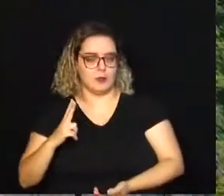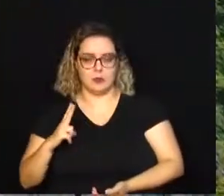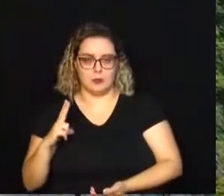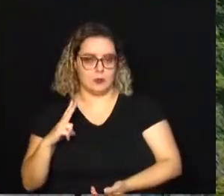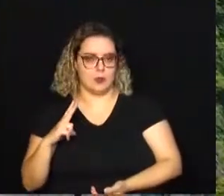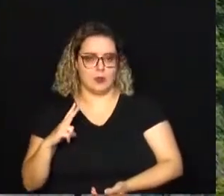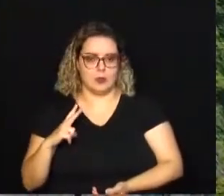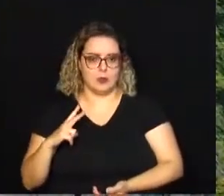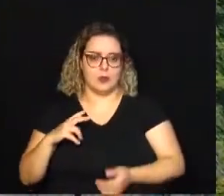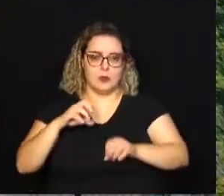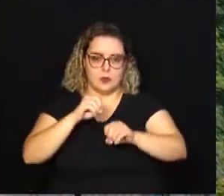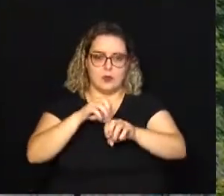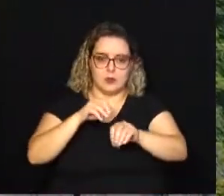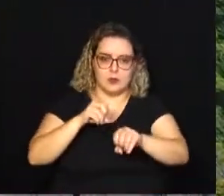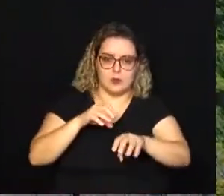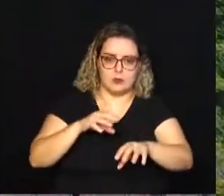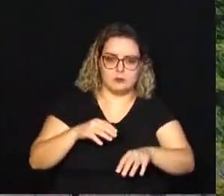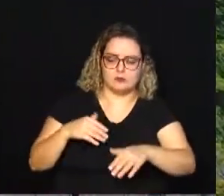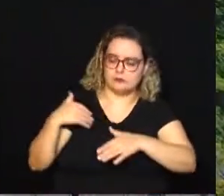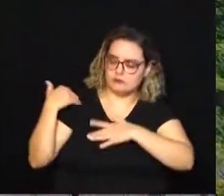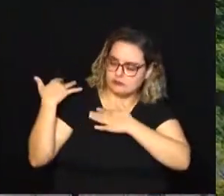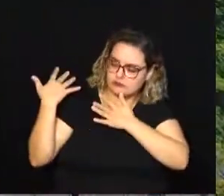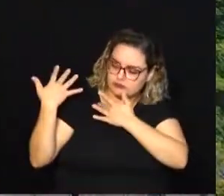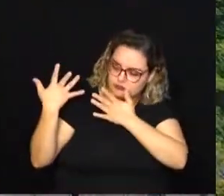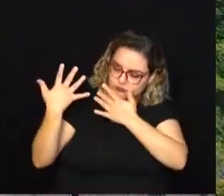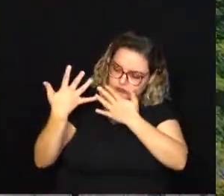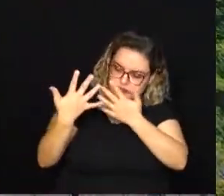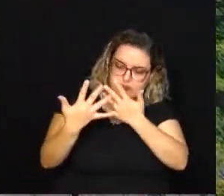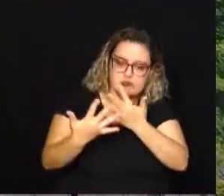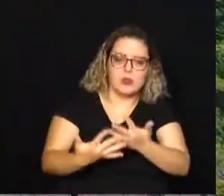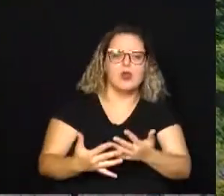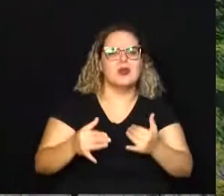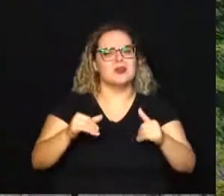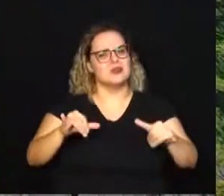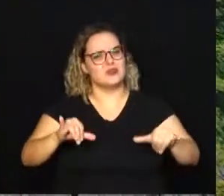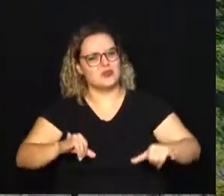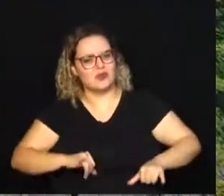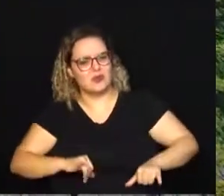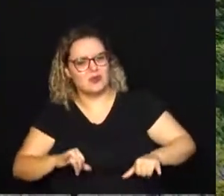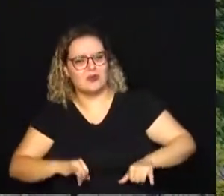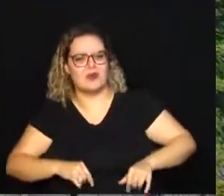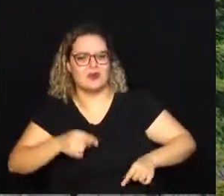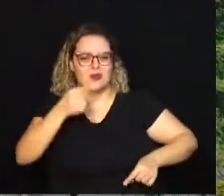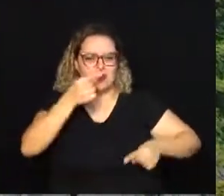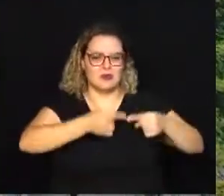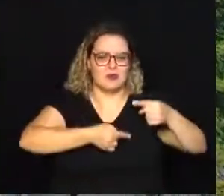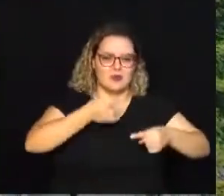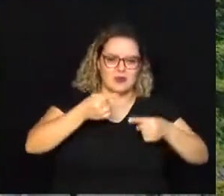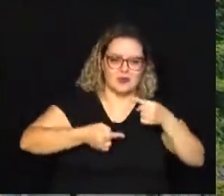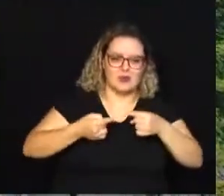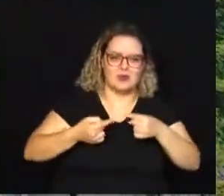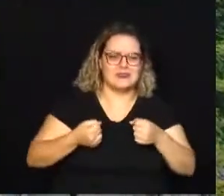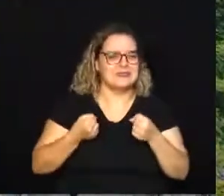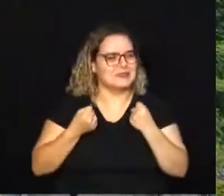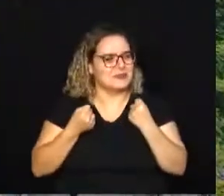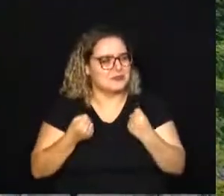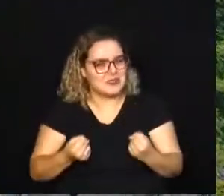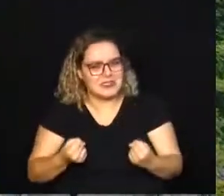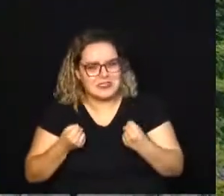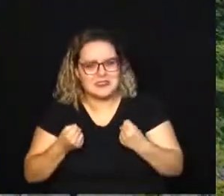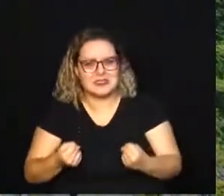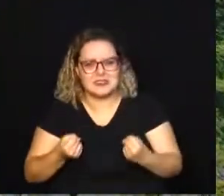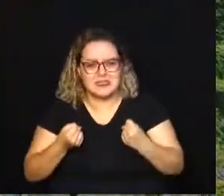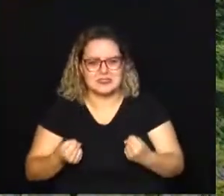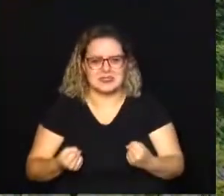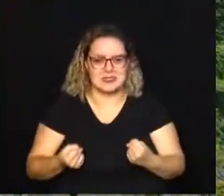educação ao longo desses anos, acho que foi uma das áreas que mais sofreu, né, assim, todo esse debate ideológico, assim, veio uma carga pesadíssima de perseguição